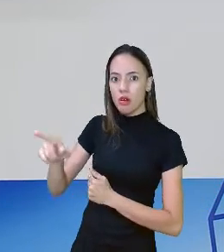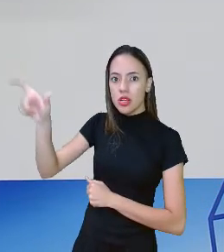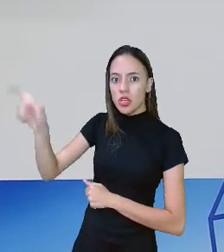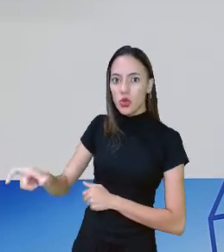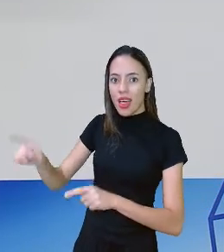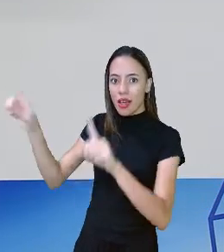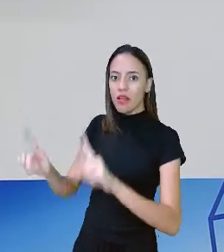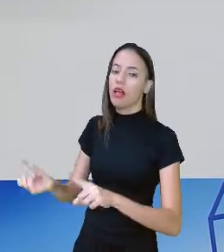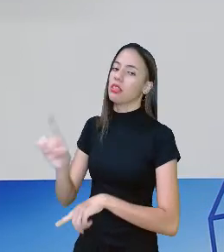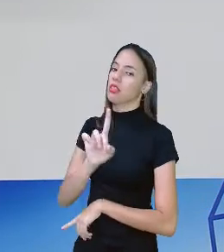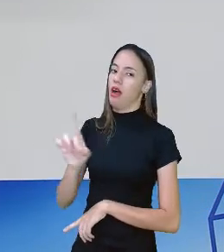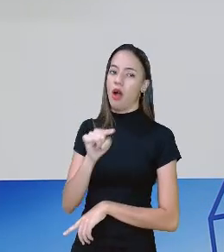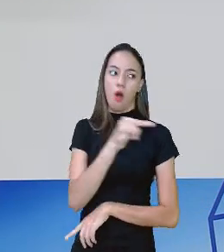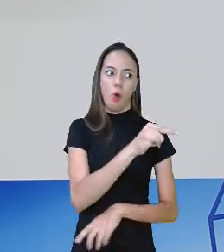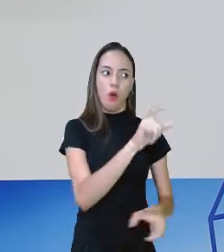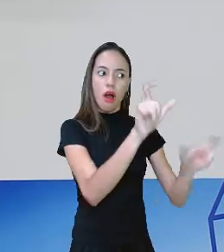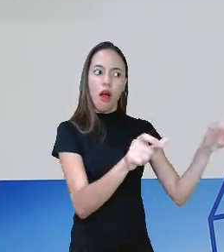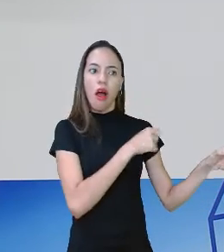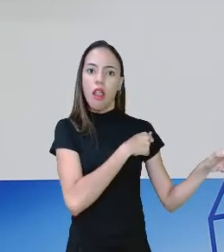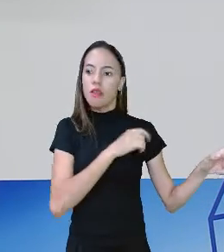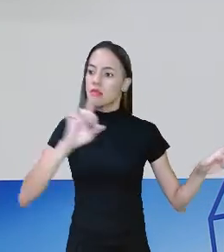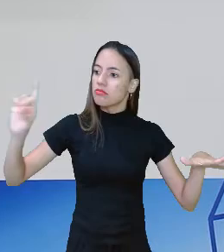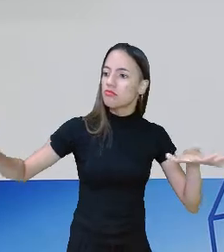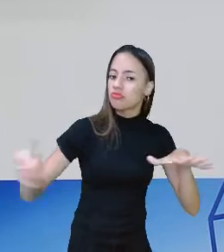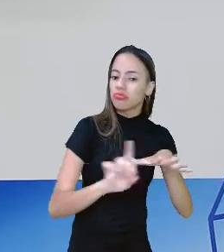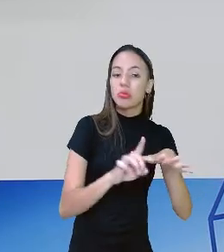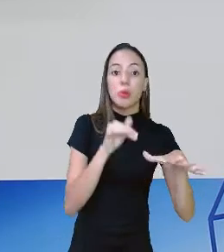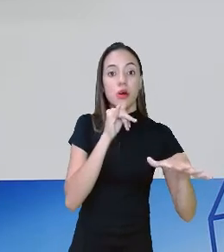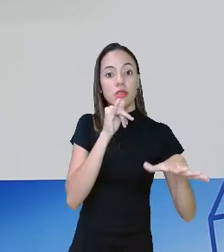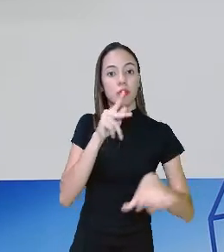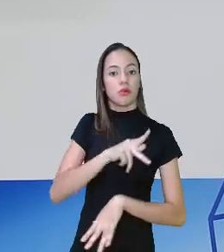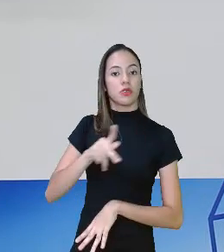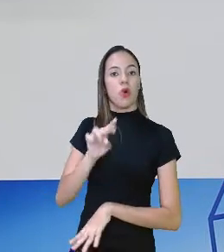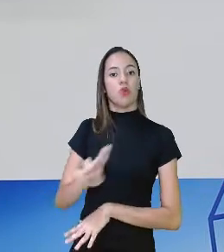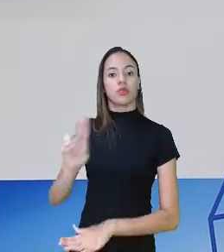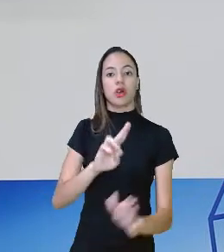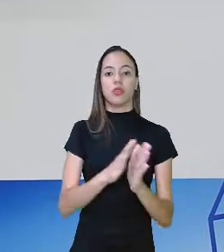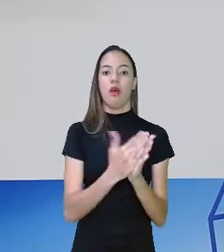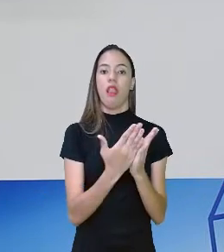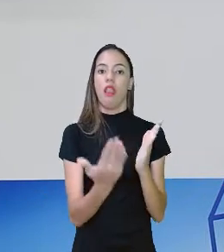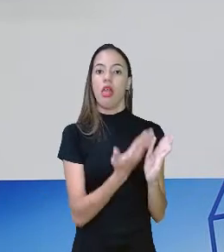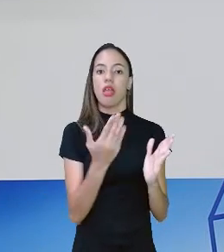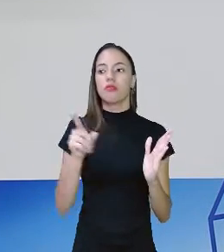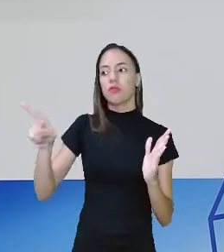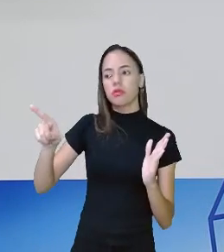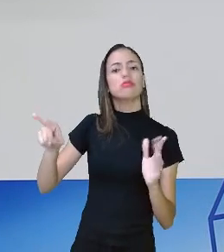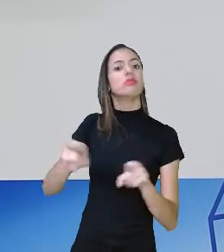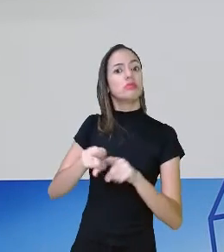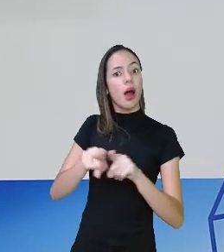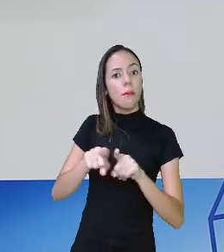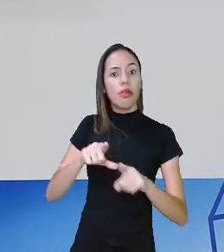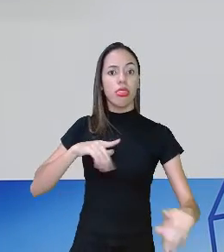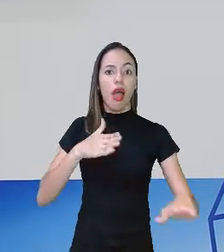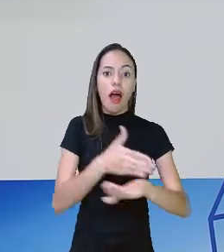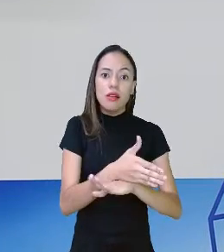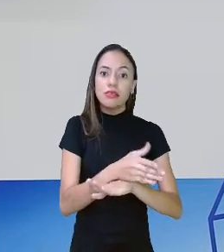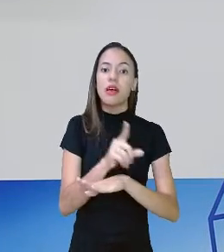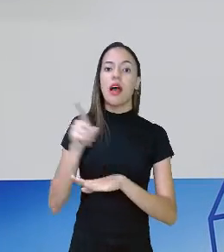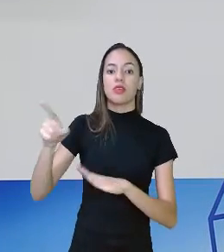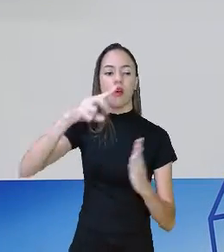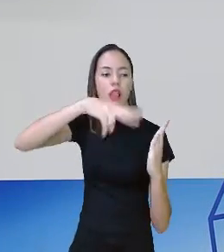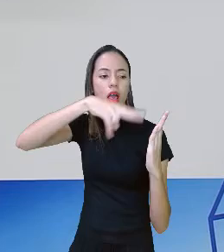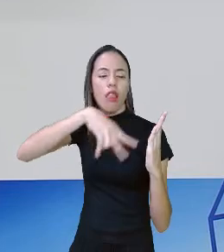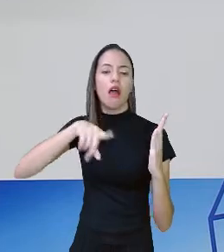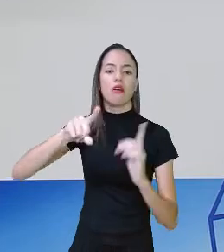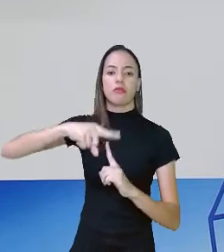do contexto. Se você está fazendo uso do livro, então ele também precisa ter acesso a esse livro, a esse material. Então,